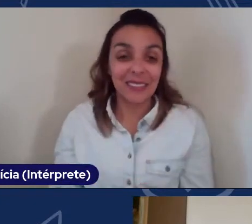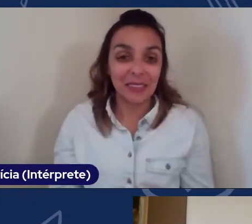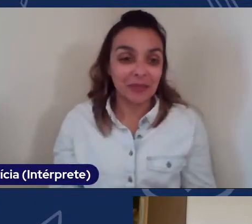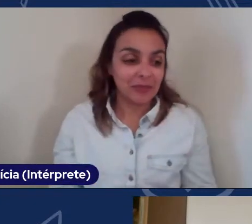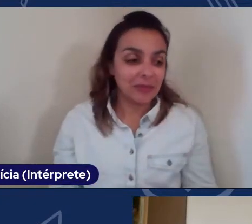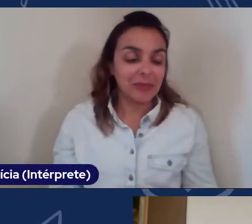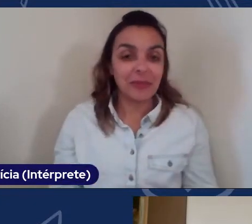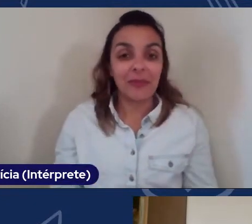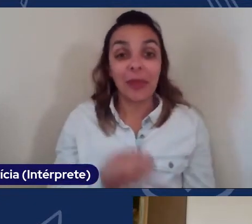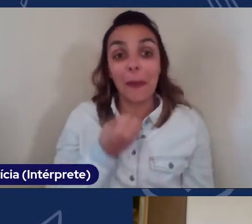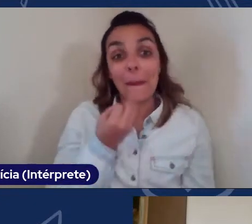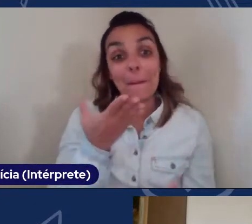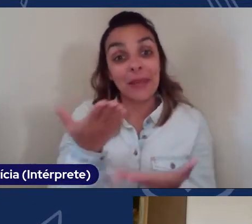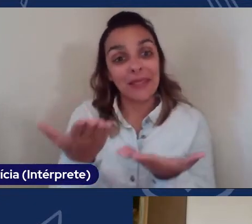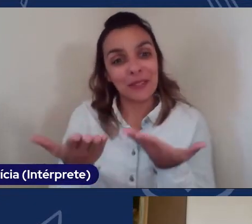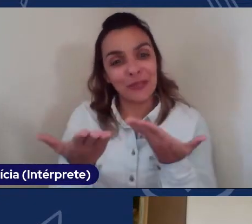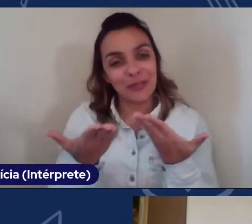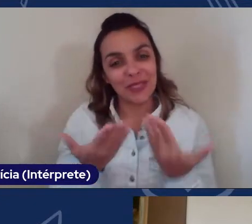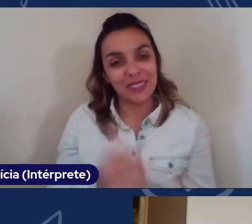Muito bem-vindo.